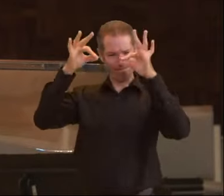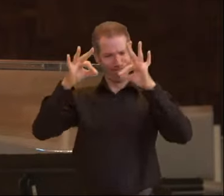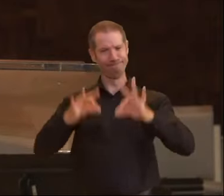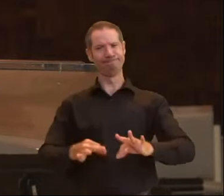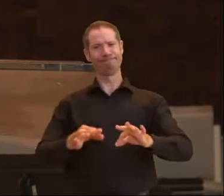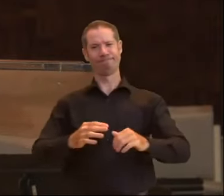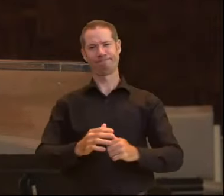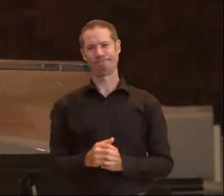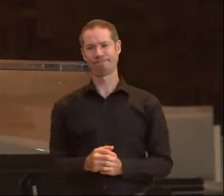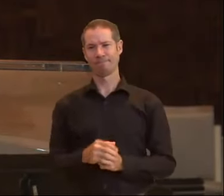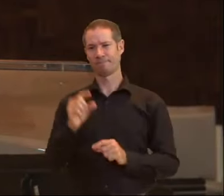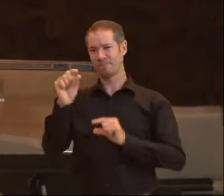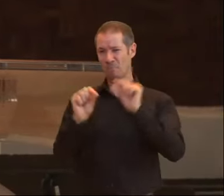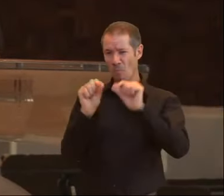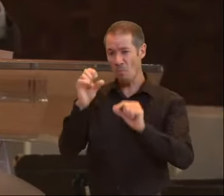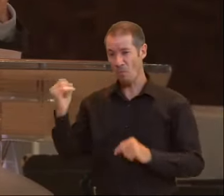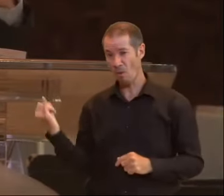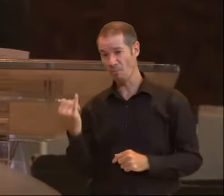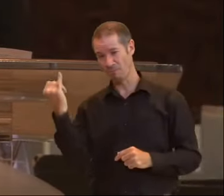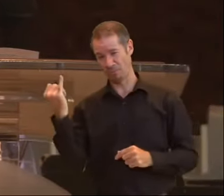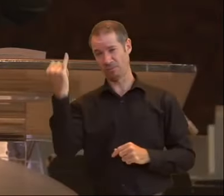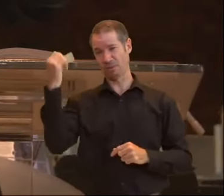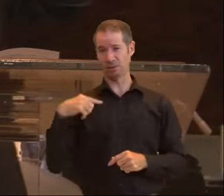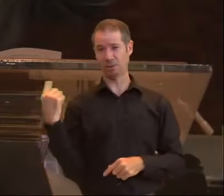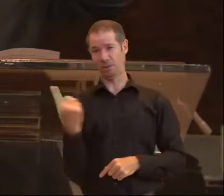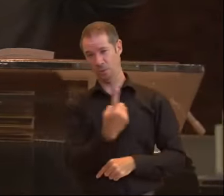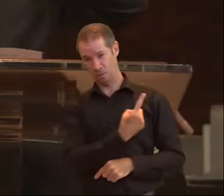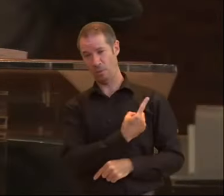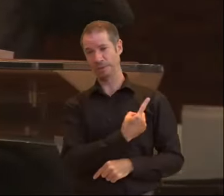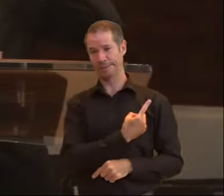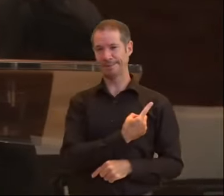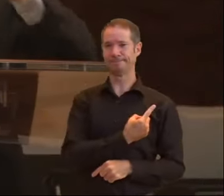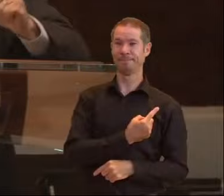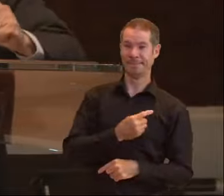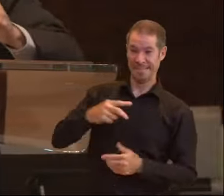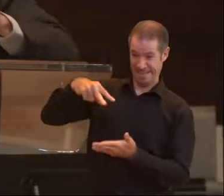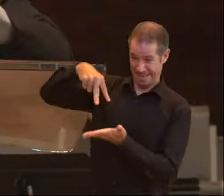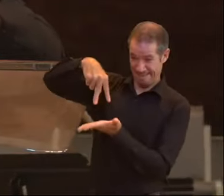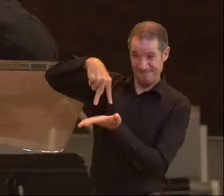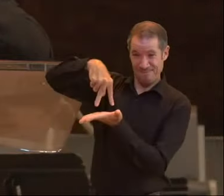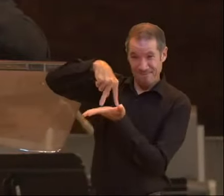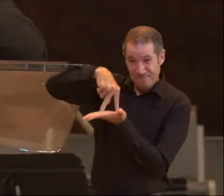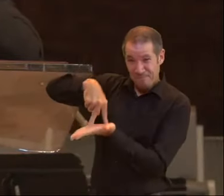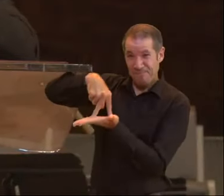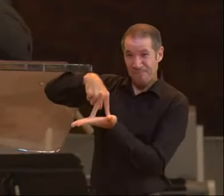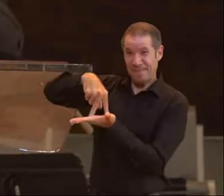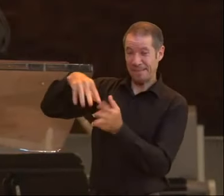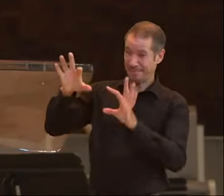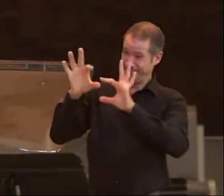cumprir. O que é importante, irmãos, é que nós estejamos firmes,